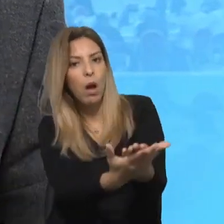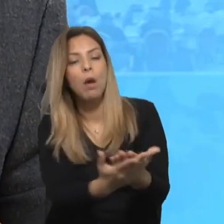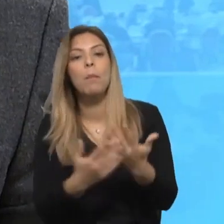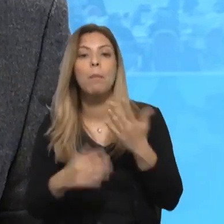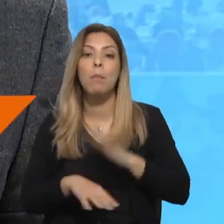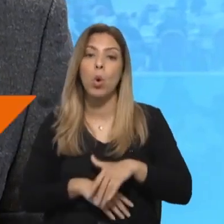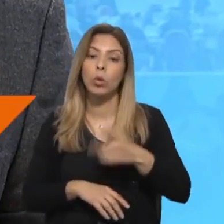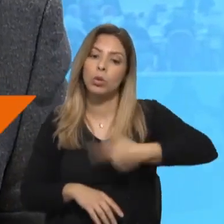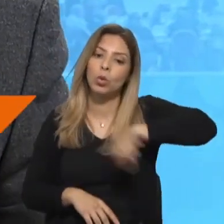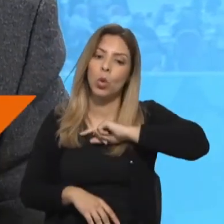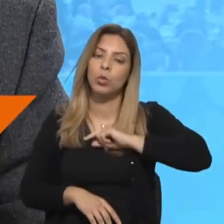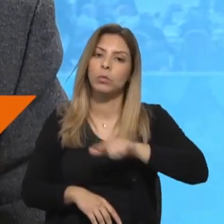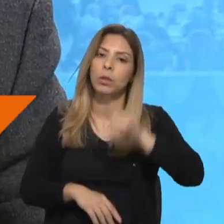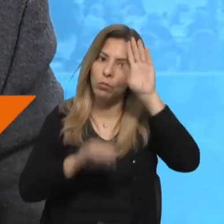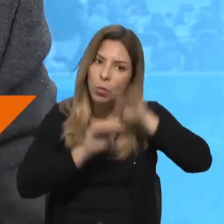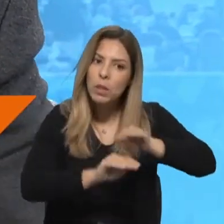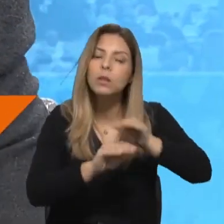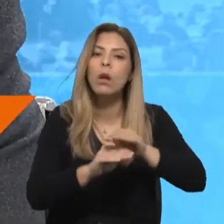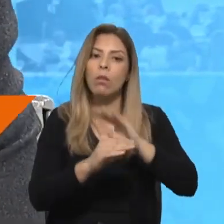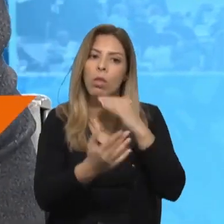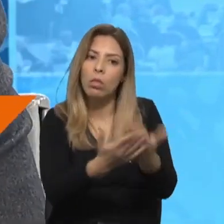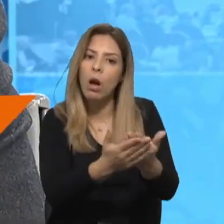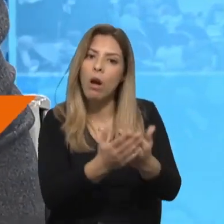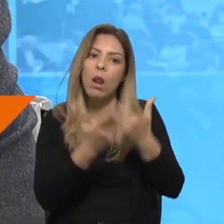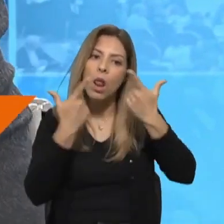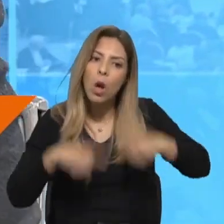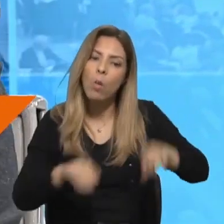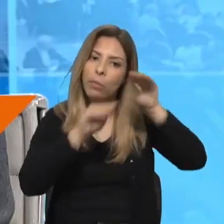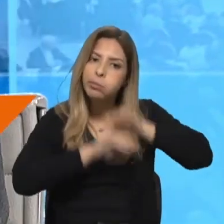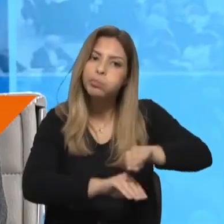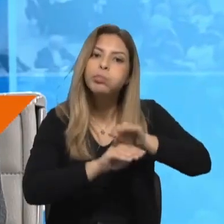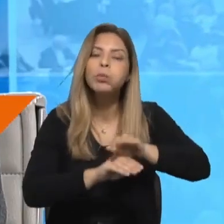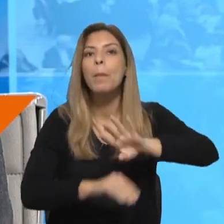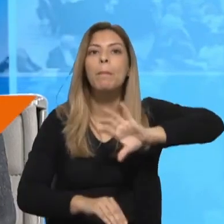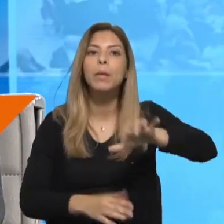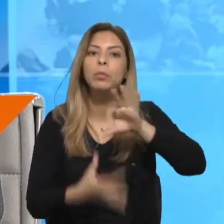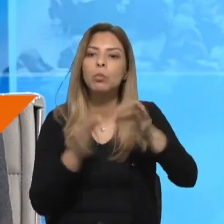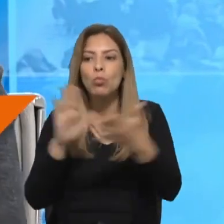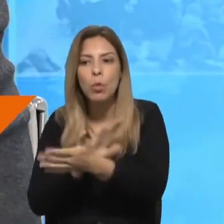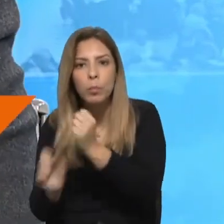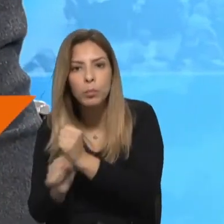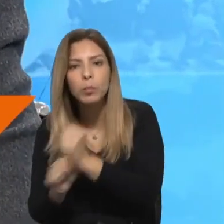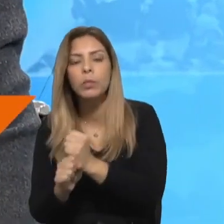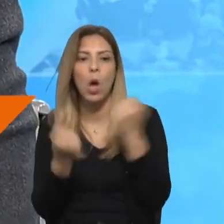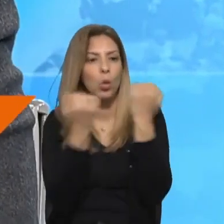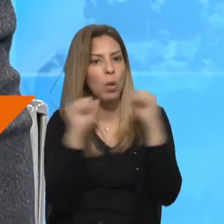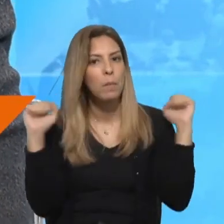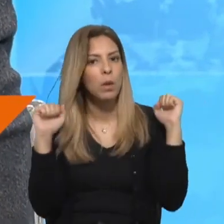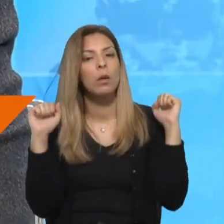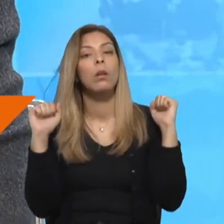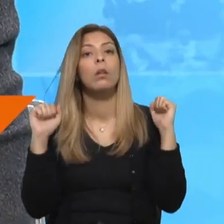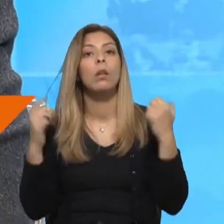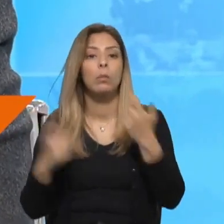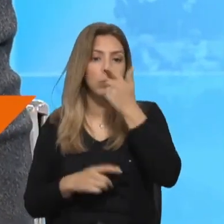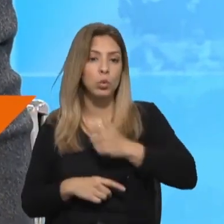dimensões da formação, da capacitação, do ensino da língua do país de acolhimento, da empregabilidade, da autonomização, porque nenhum refugiado